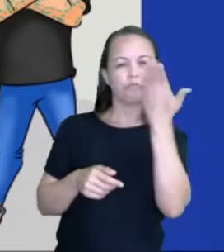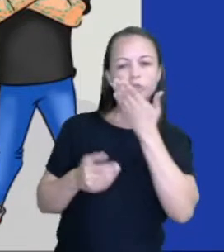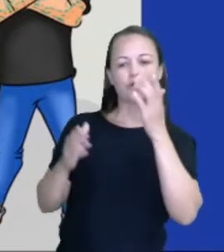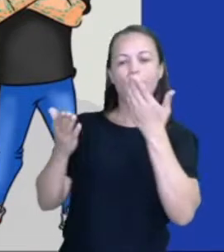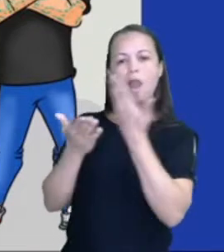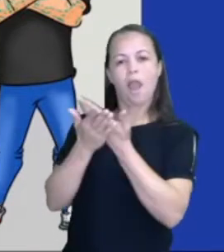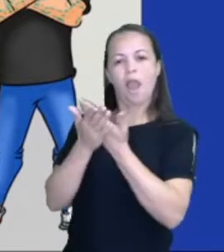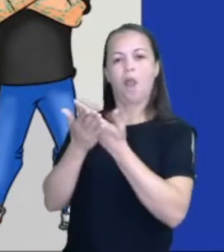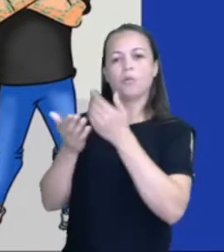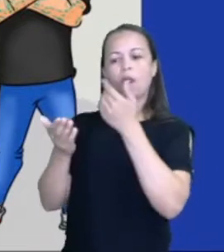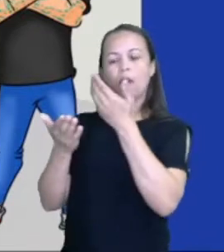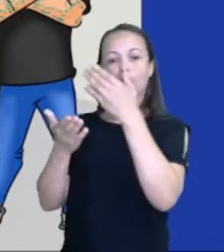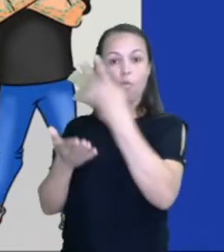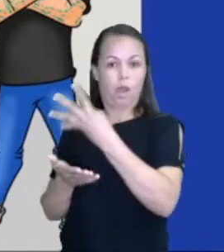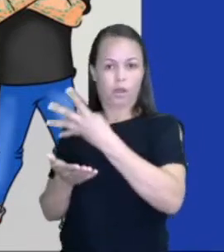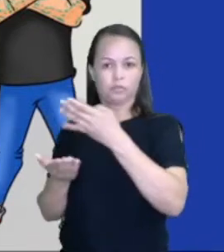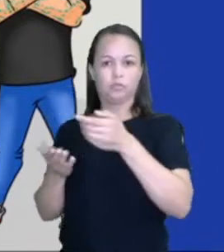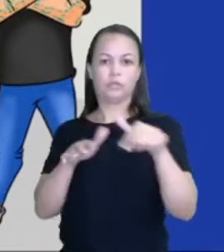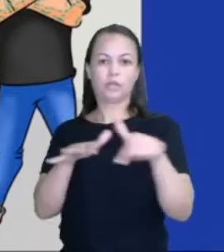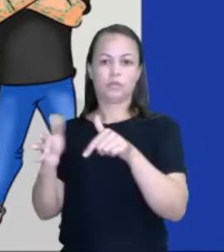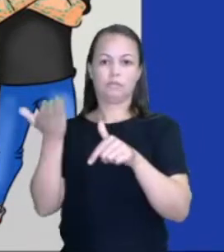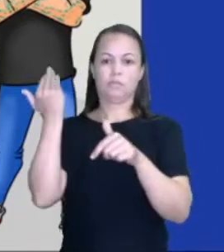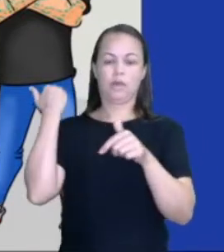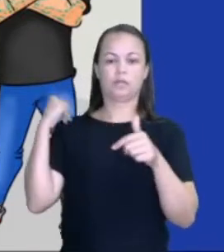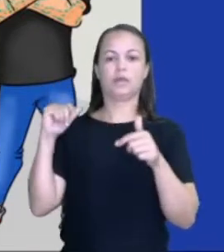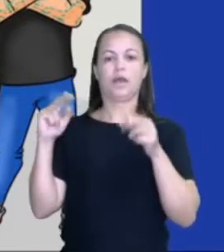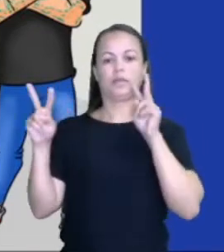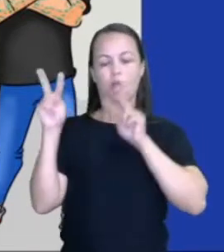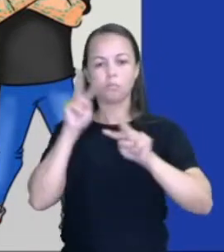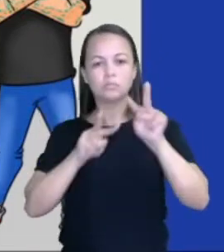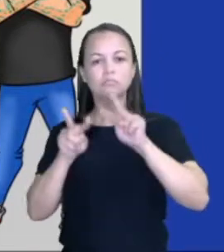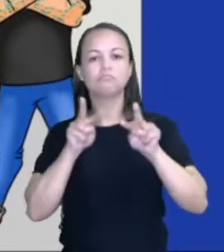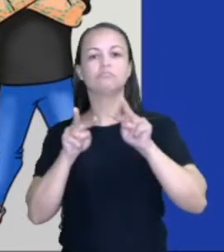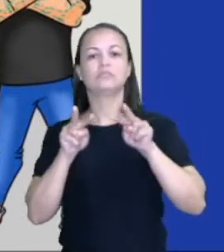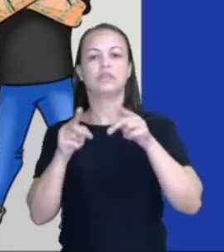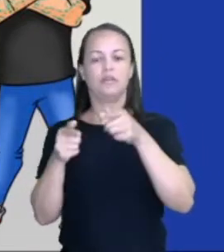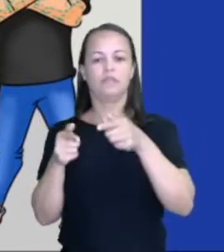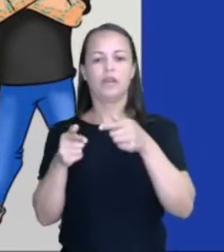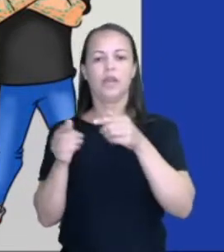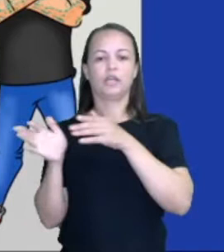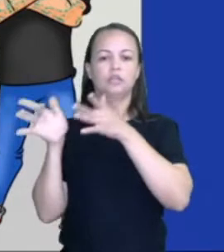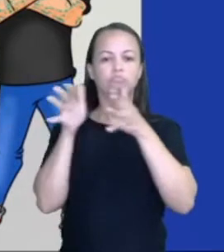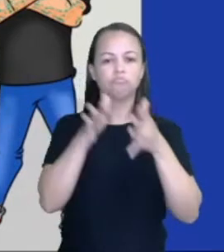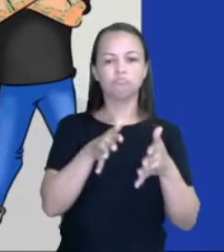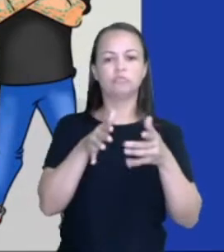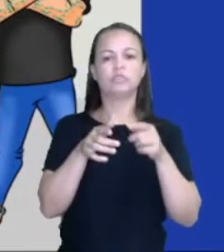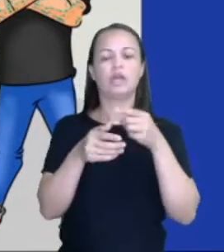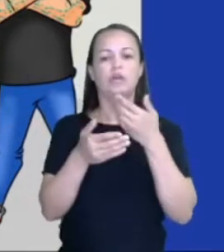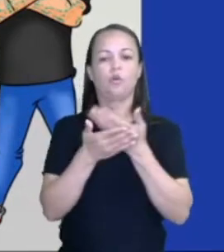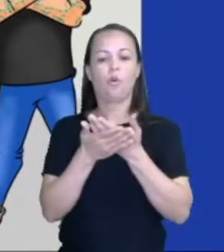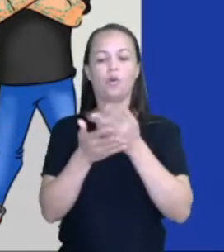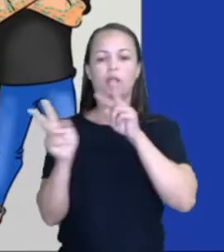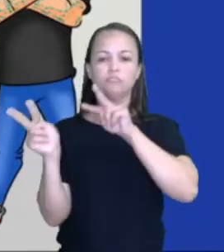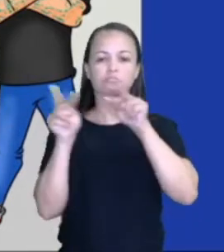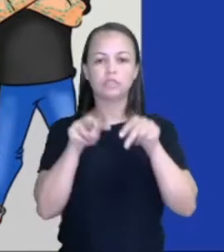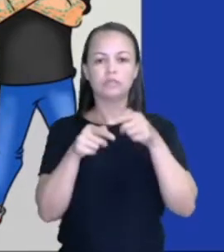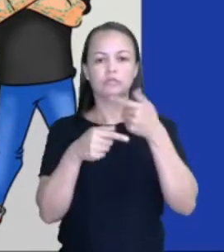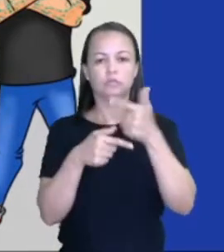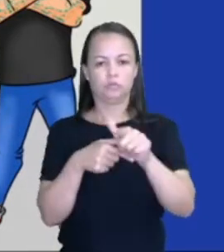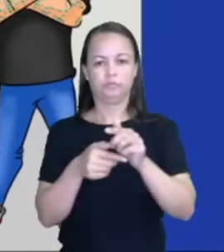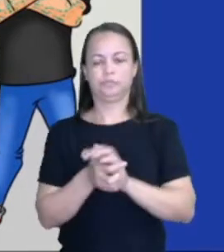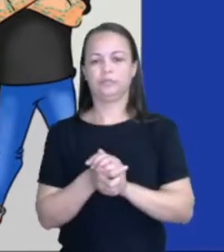da aula 4 e toma nota. Ou seja, uma sentença que apresenta